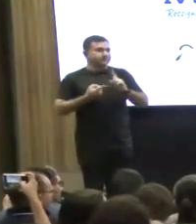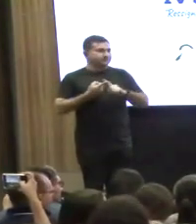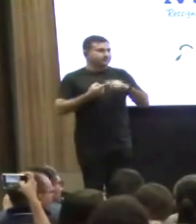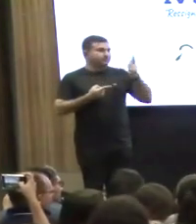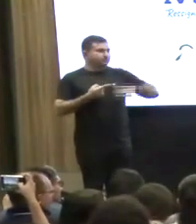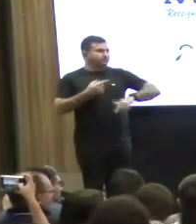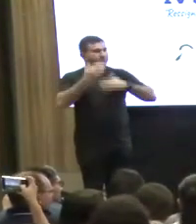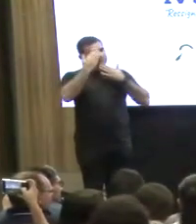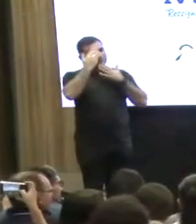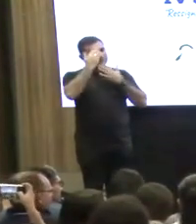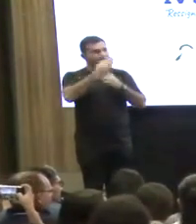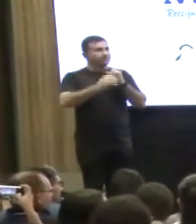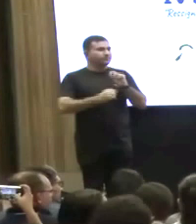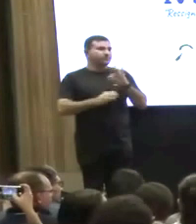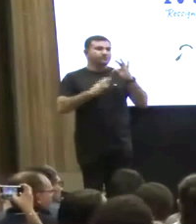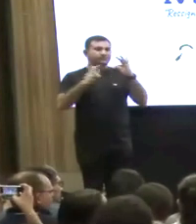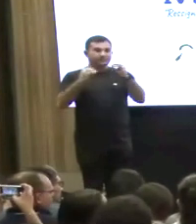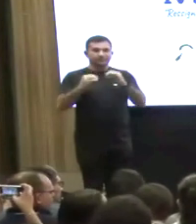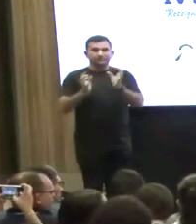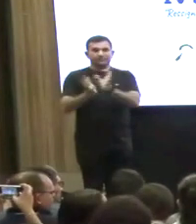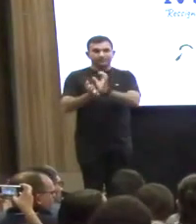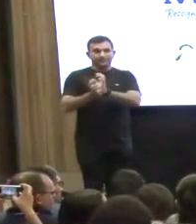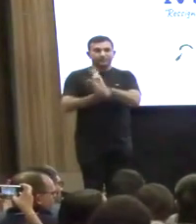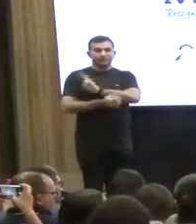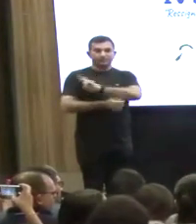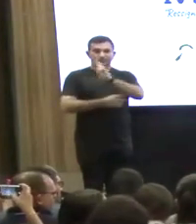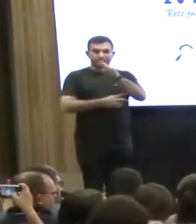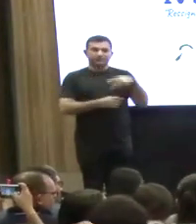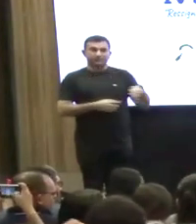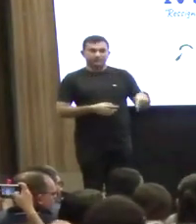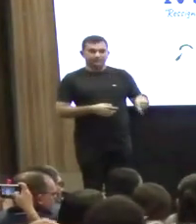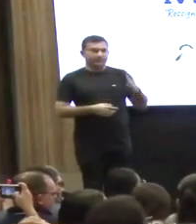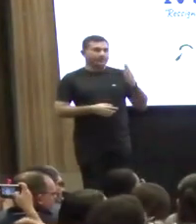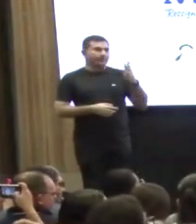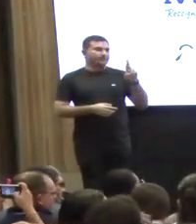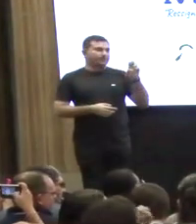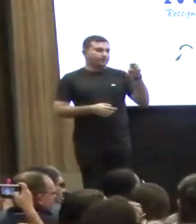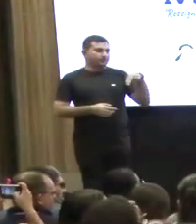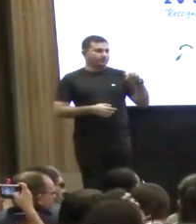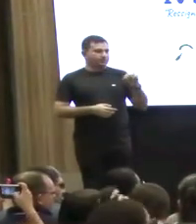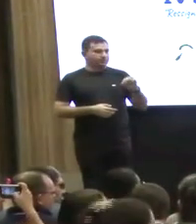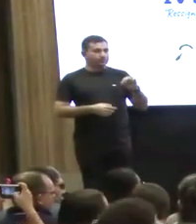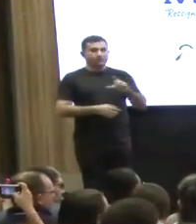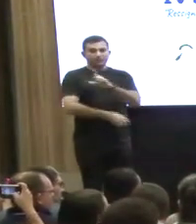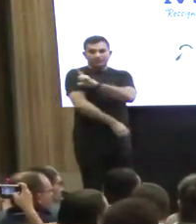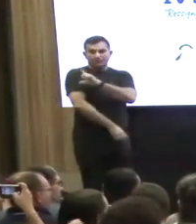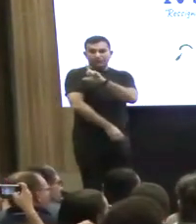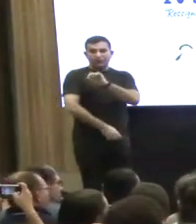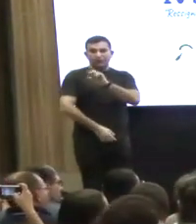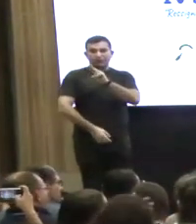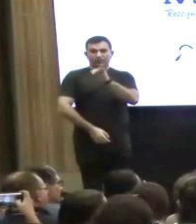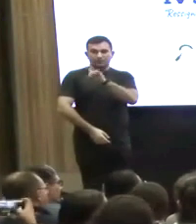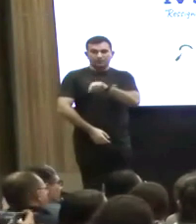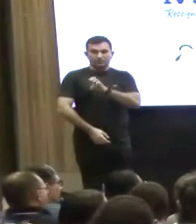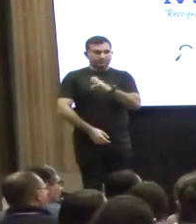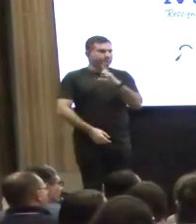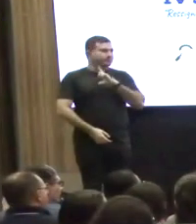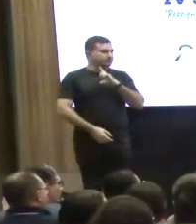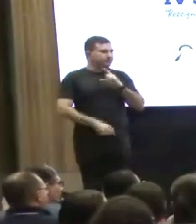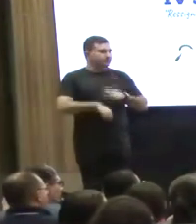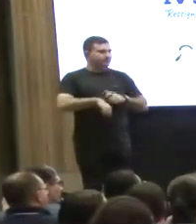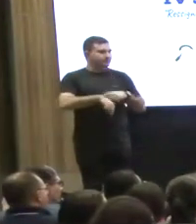agradecendo a toda a equipe em nome dos professores Breno e Luiz. Então, a pergunta, vamos lá, né? A gente tem um reloginho aqui, eu